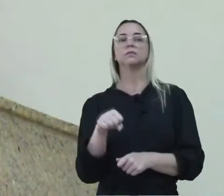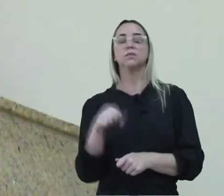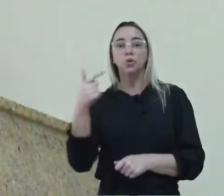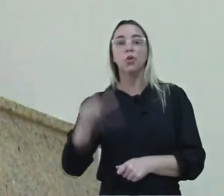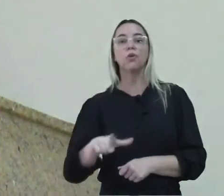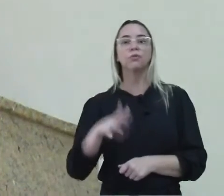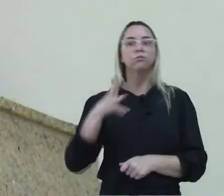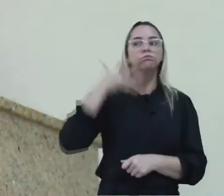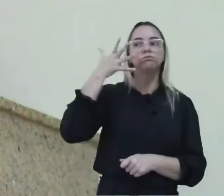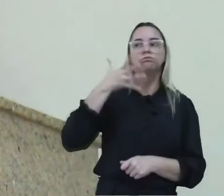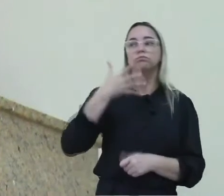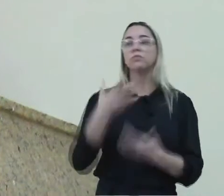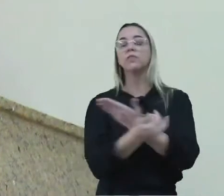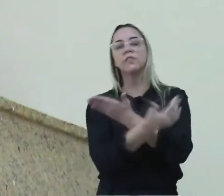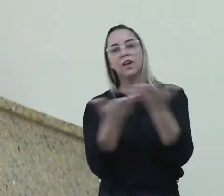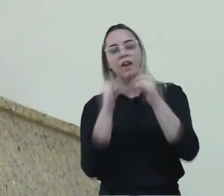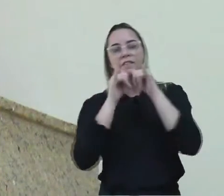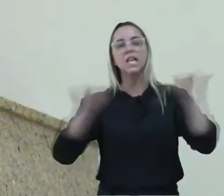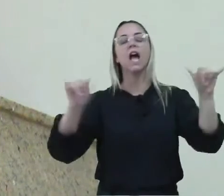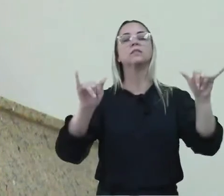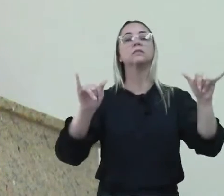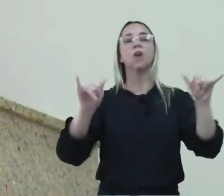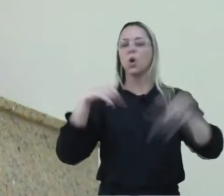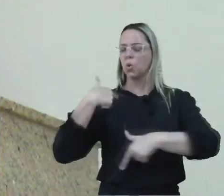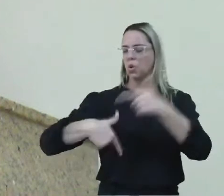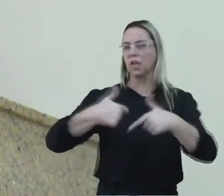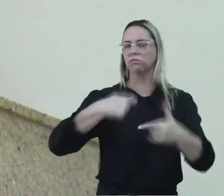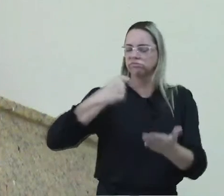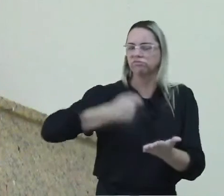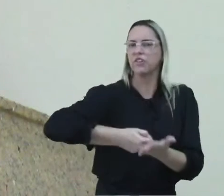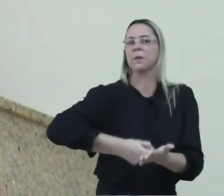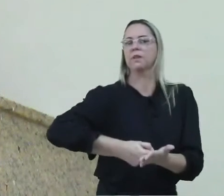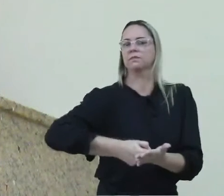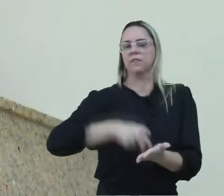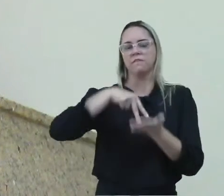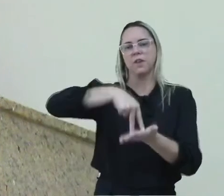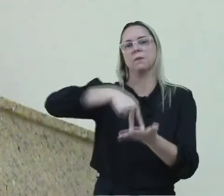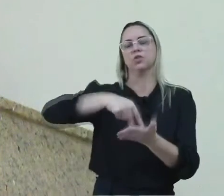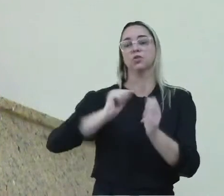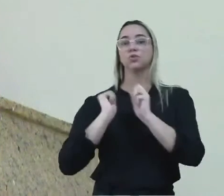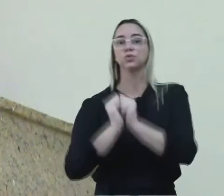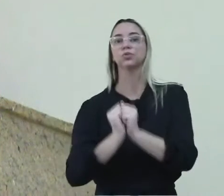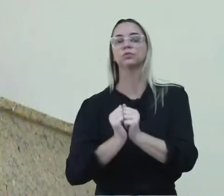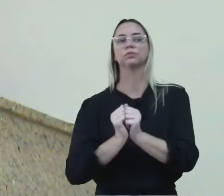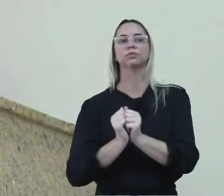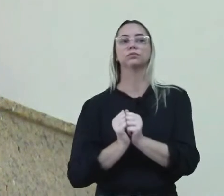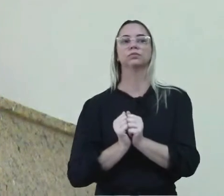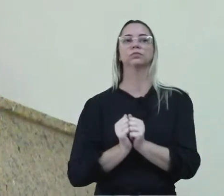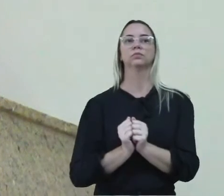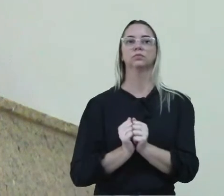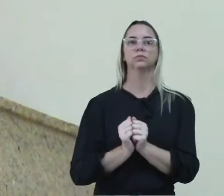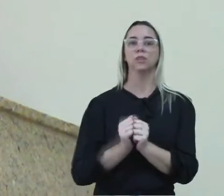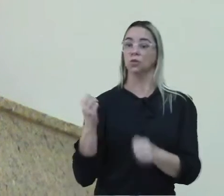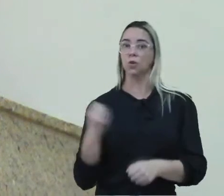né, dizer à nossa população do campo que estamos firmes na nossa luta, buscando parcerias. E em breve teremos mais novidades aí,